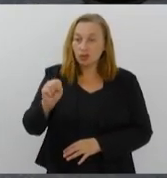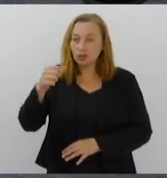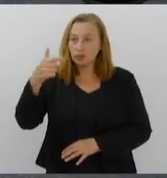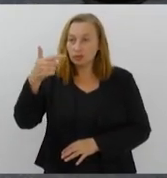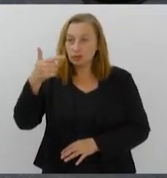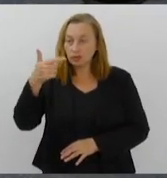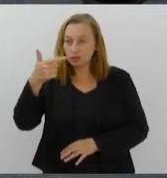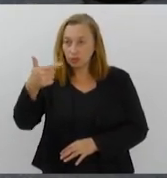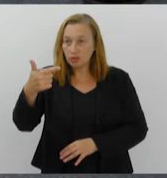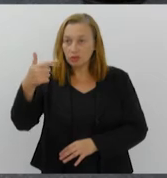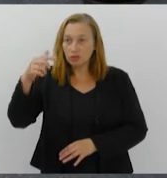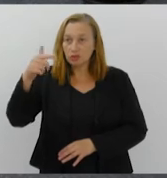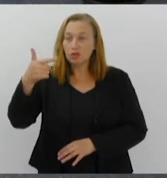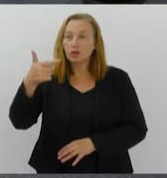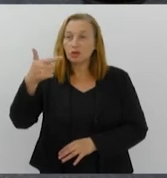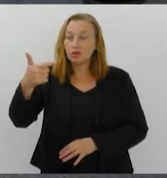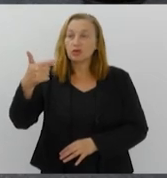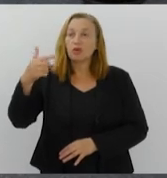0800-282-0119.